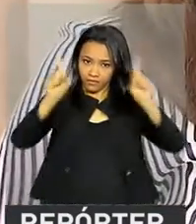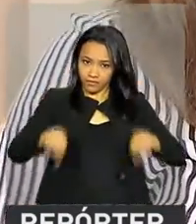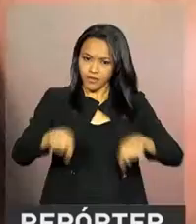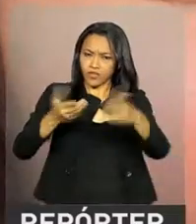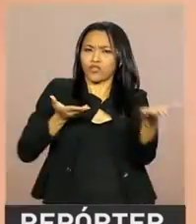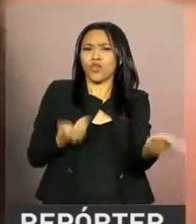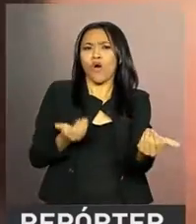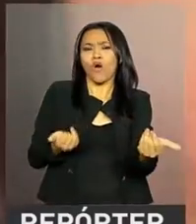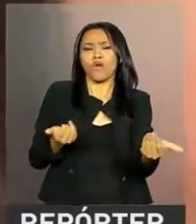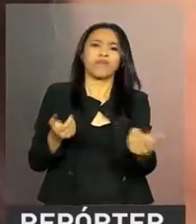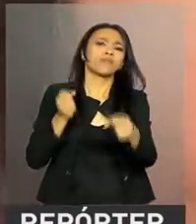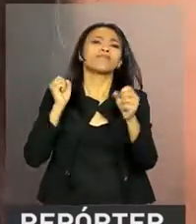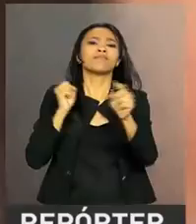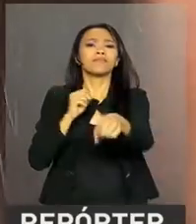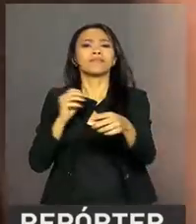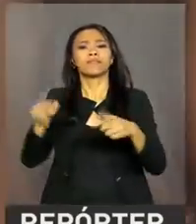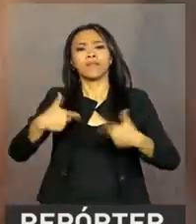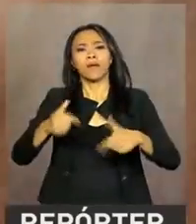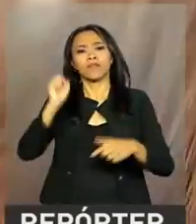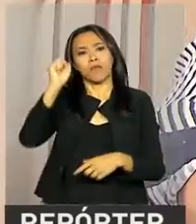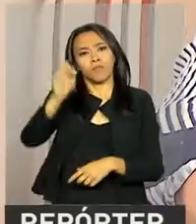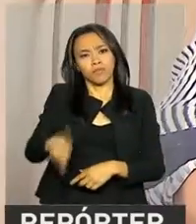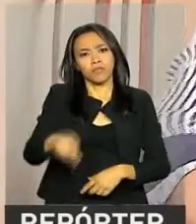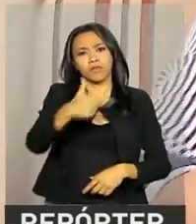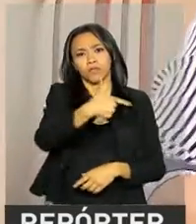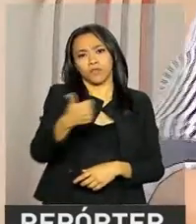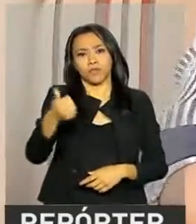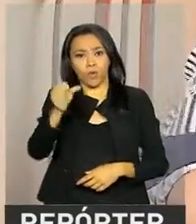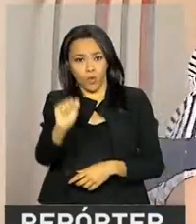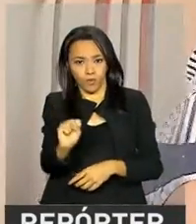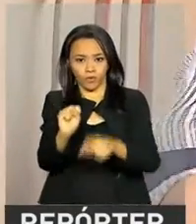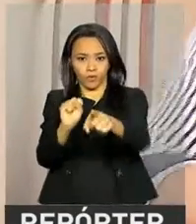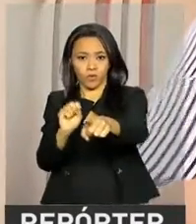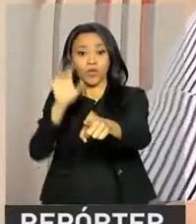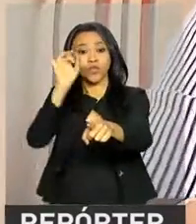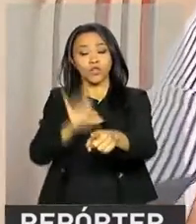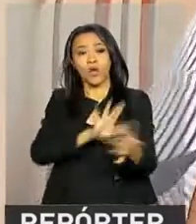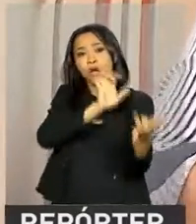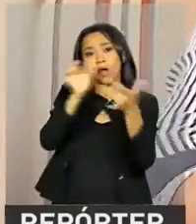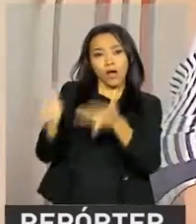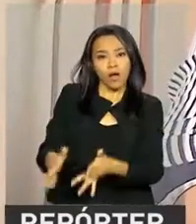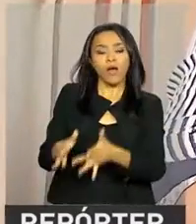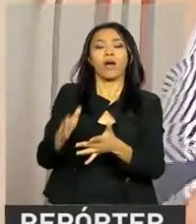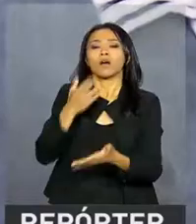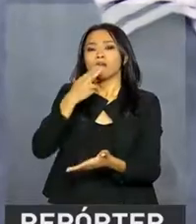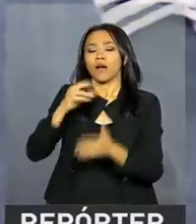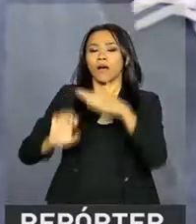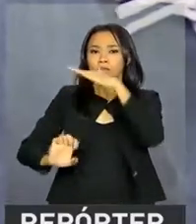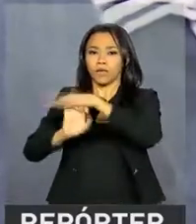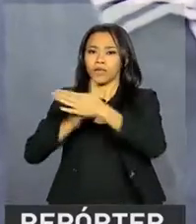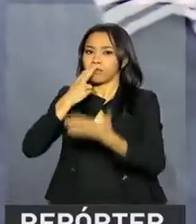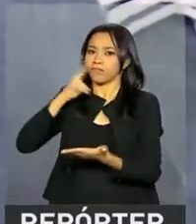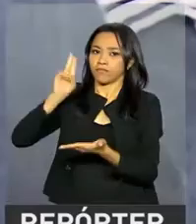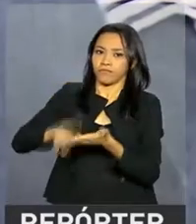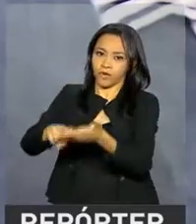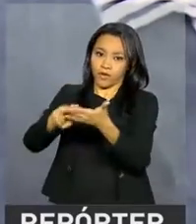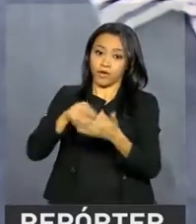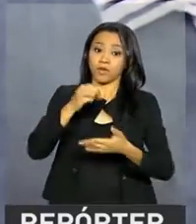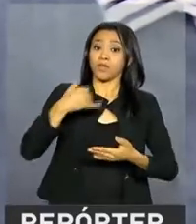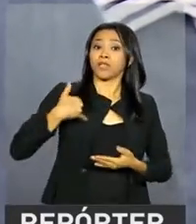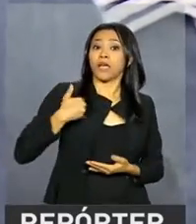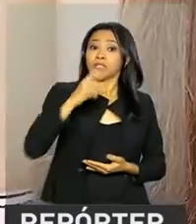muito jovem e se aposentou em 2008. Mas só deixou os Correios 7 anos depois, aos 53